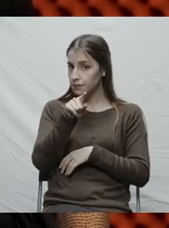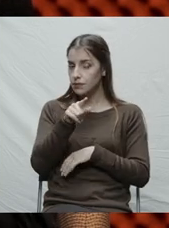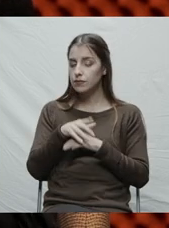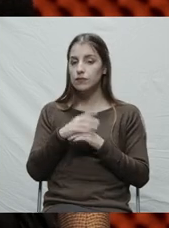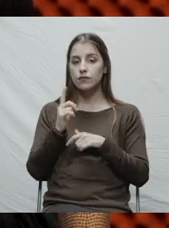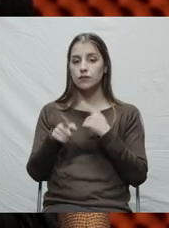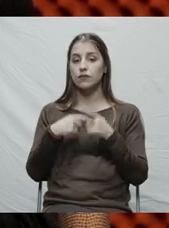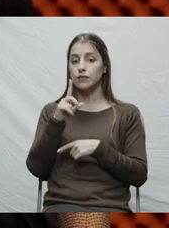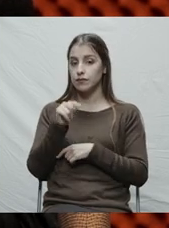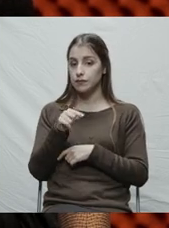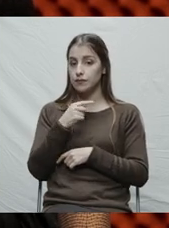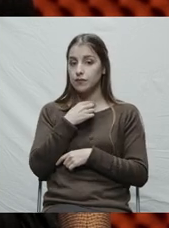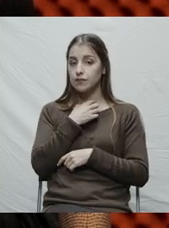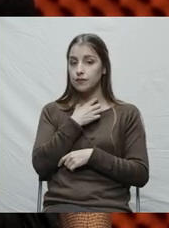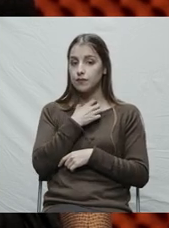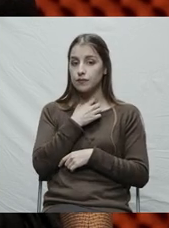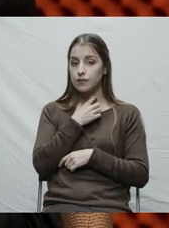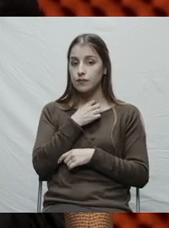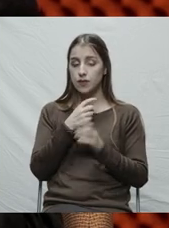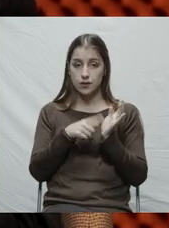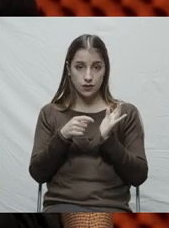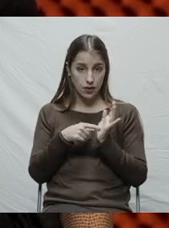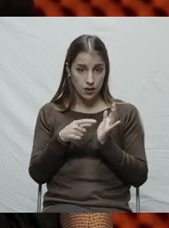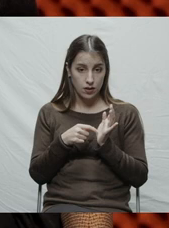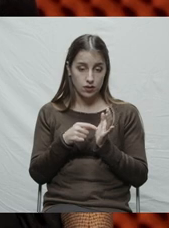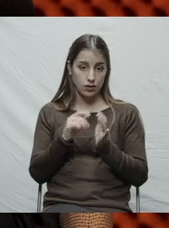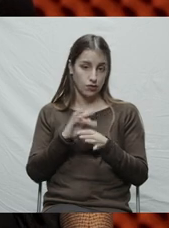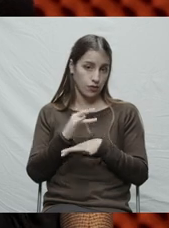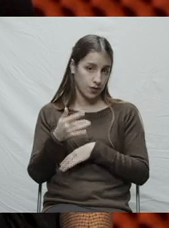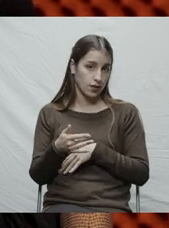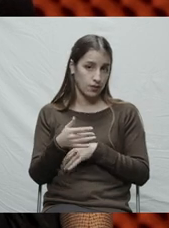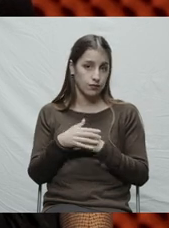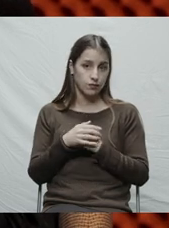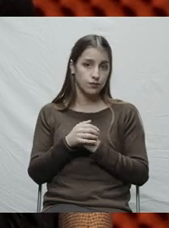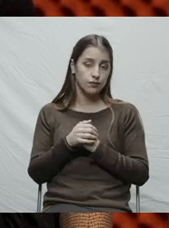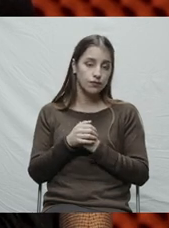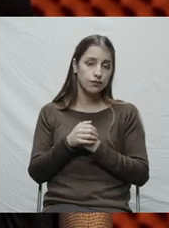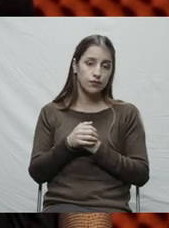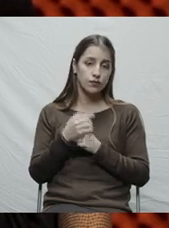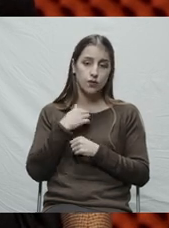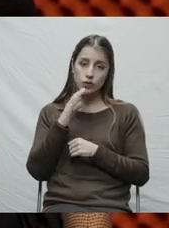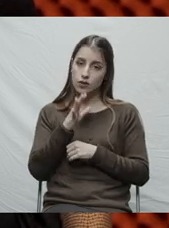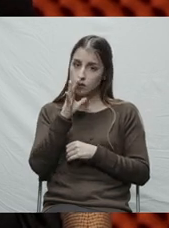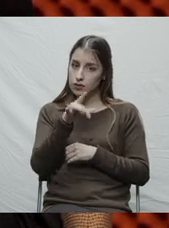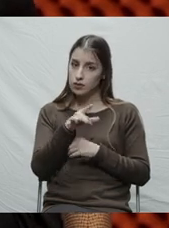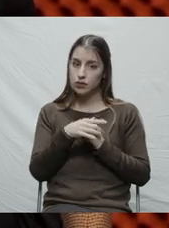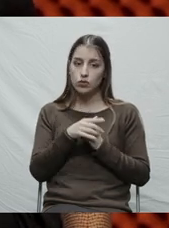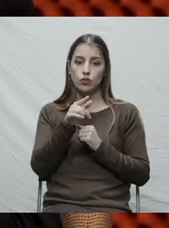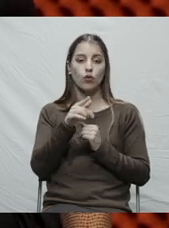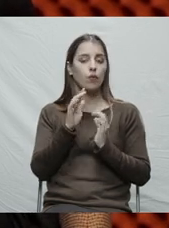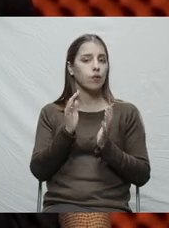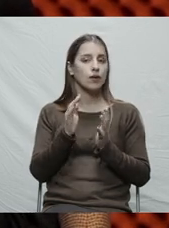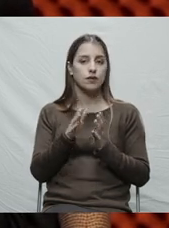depois, fora das necessidades da profissão, se eu me consigo explicar, eu já disse isto, porque não é muito complicado, não precisas